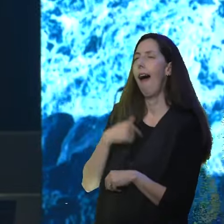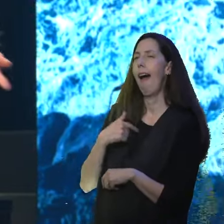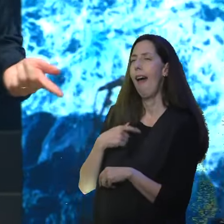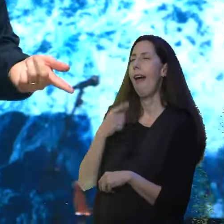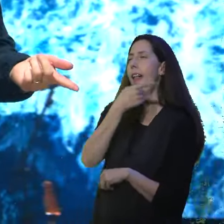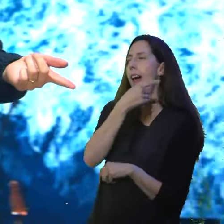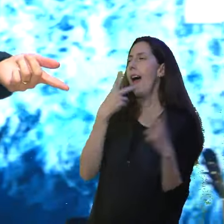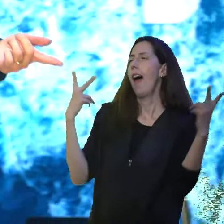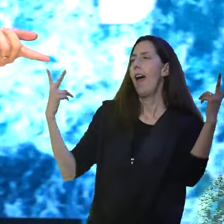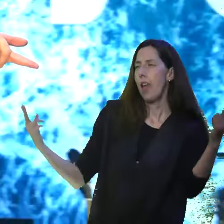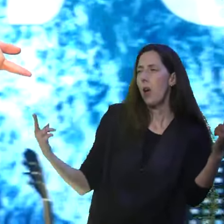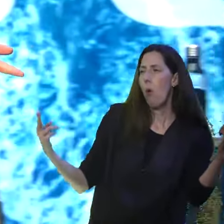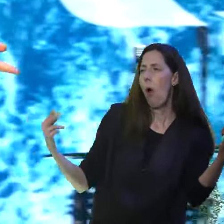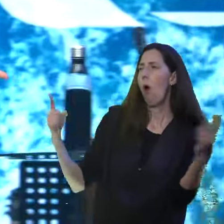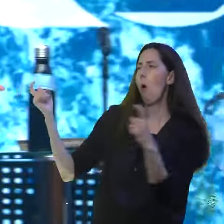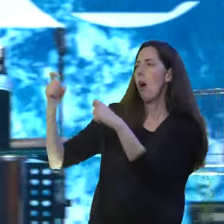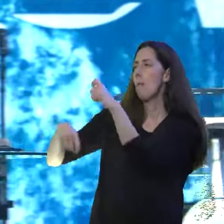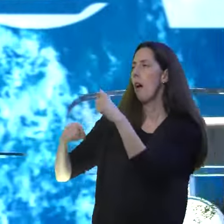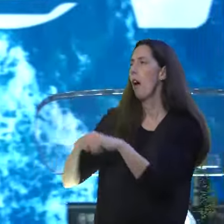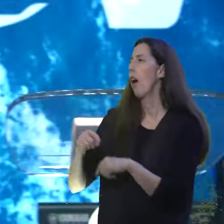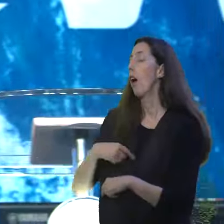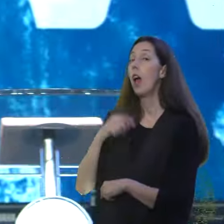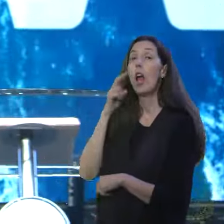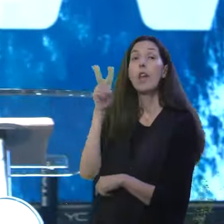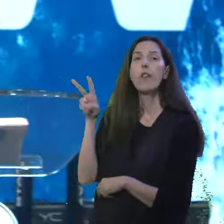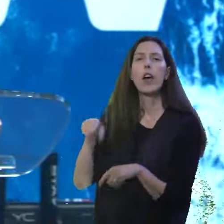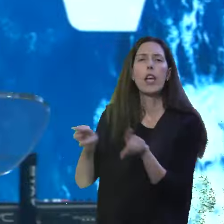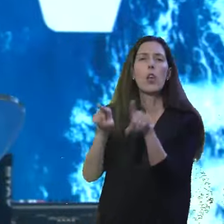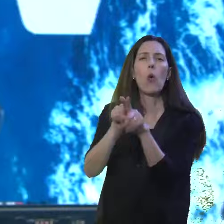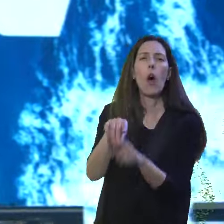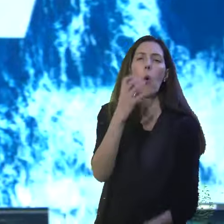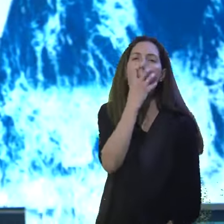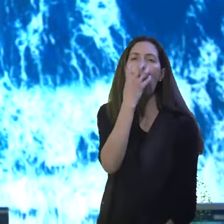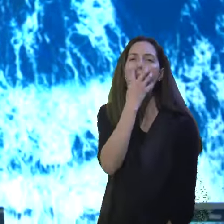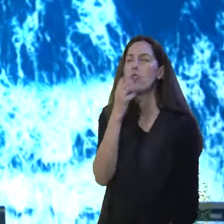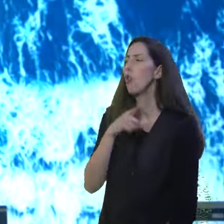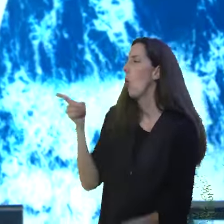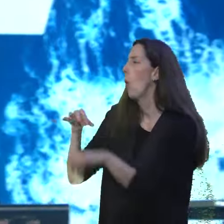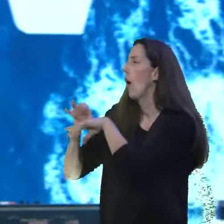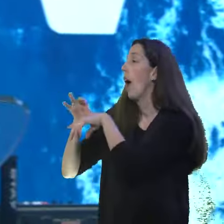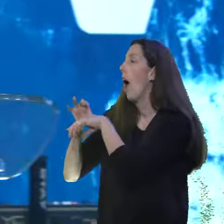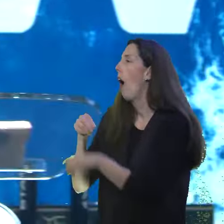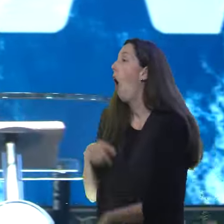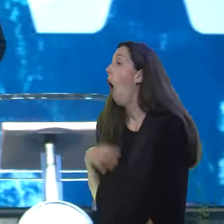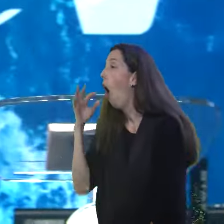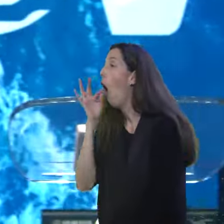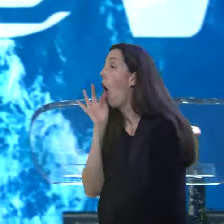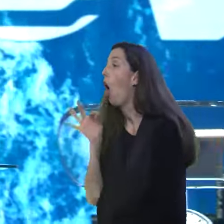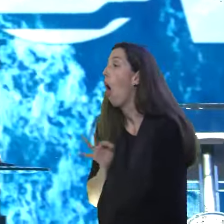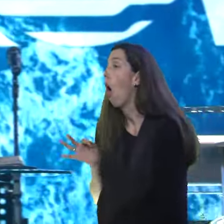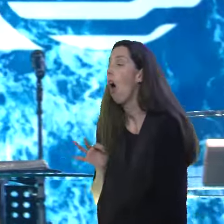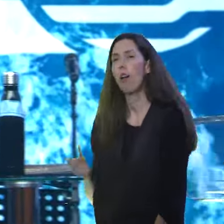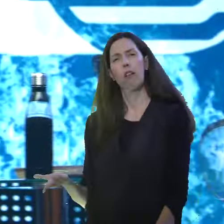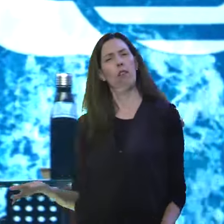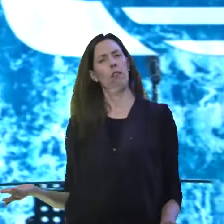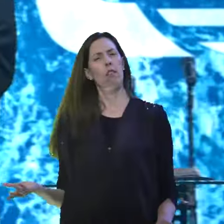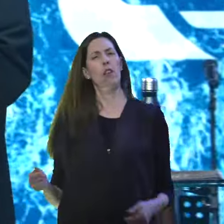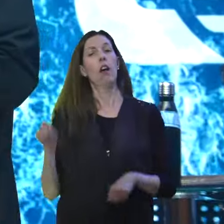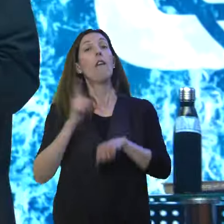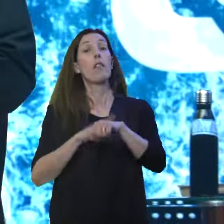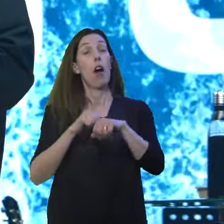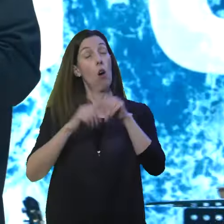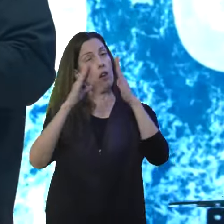Ele fica igual um cachorro olhando para um pedaço de carne. E aí sabe o que é interessante? Quando a igreja prega esse tipo